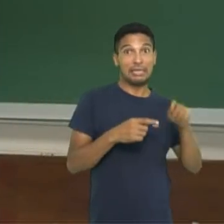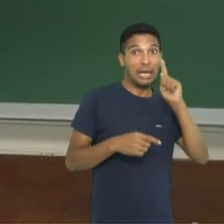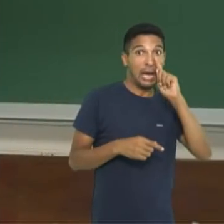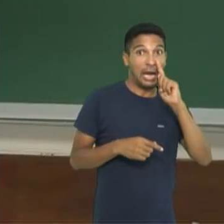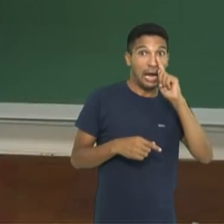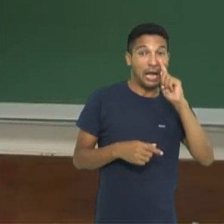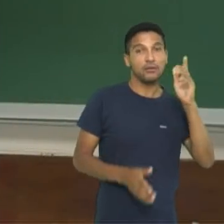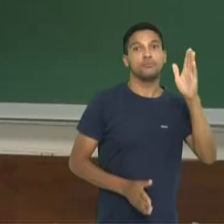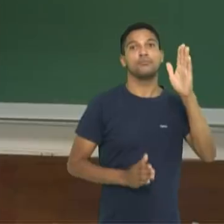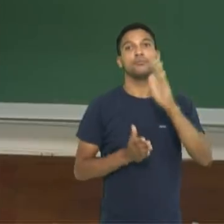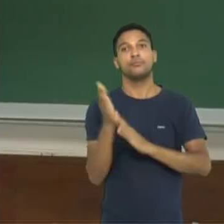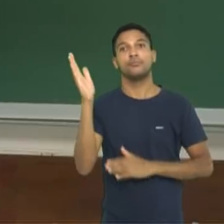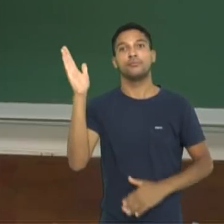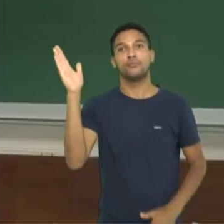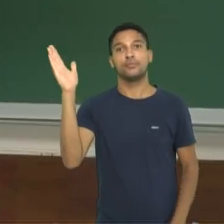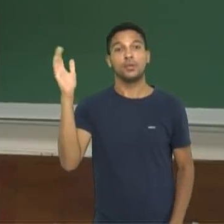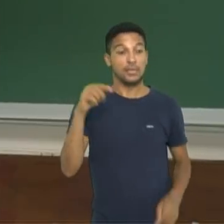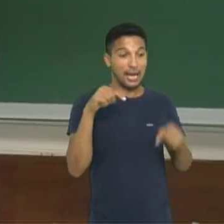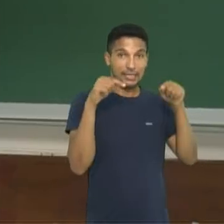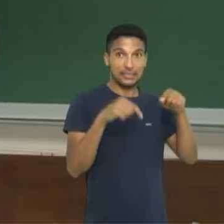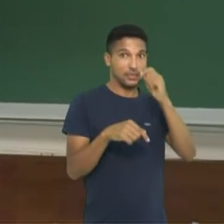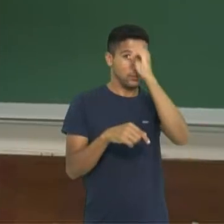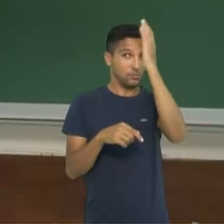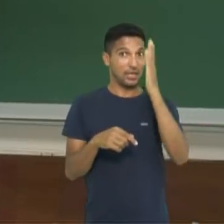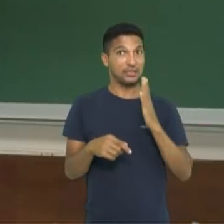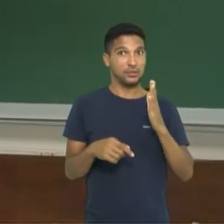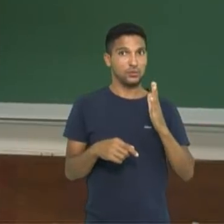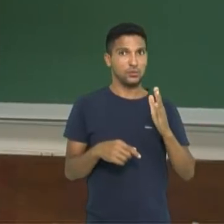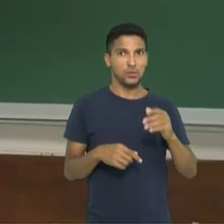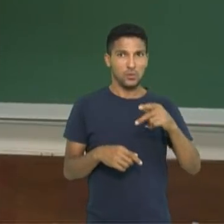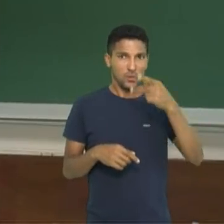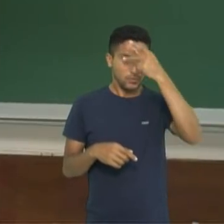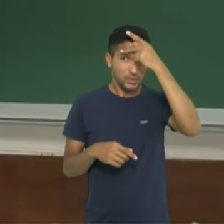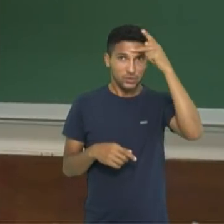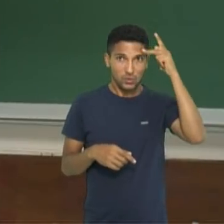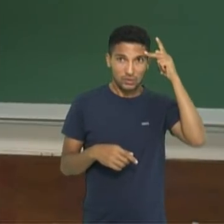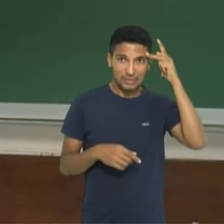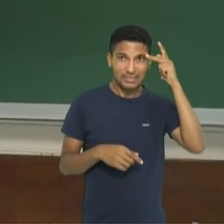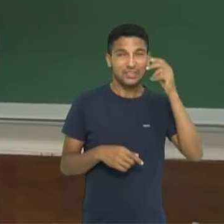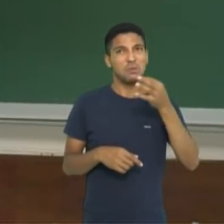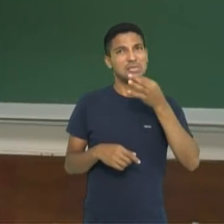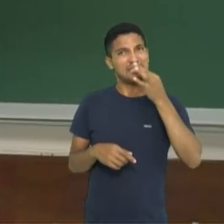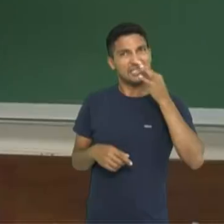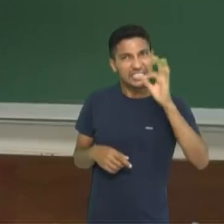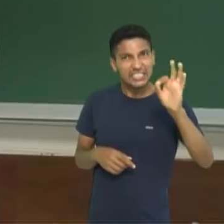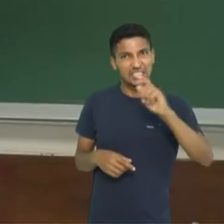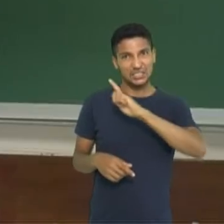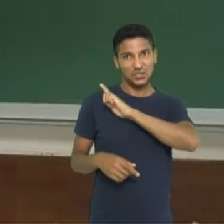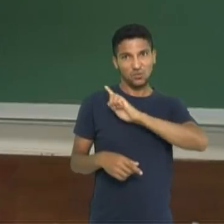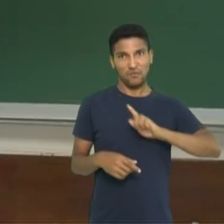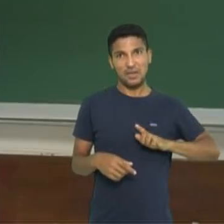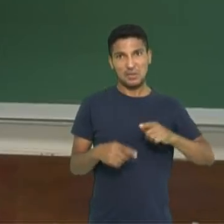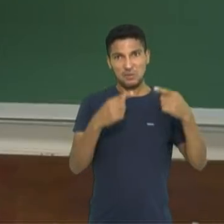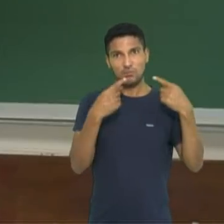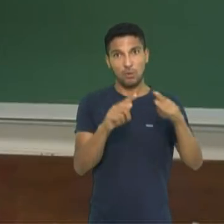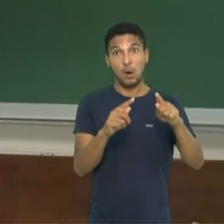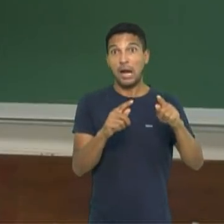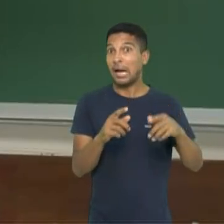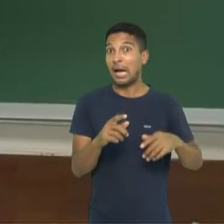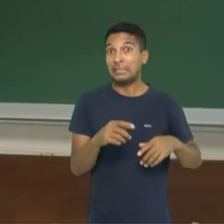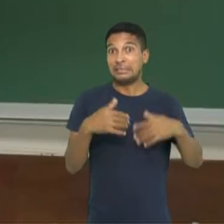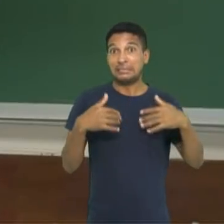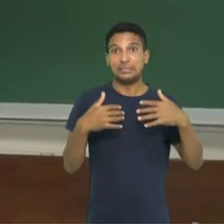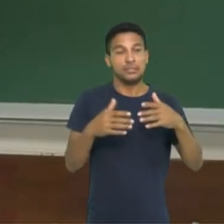aos governantes, né, e acabavam tendo o exílio decretado, eram mandadas para fora do país por um período de tempo.